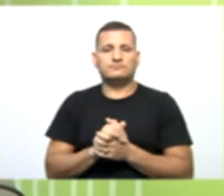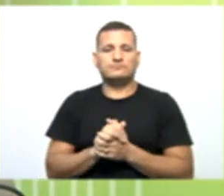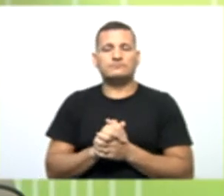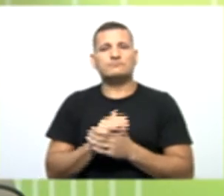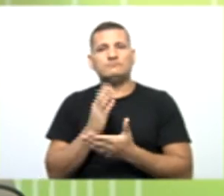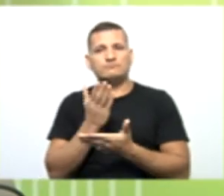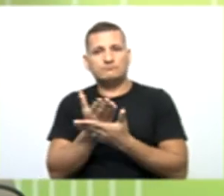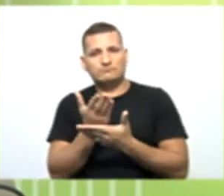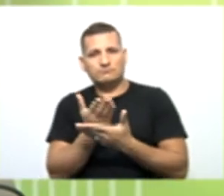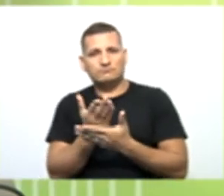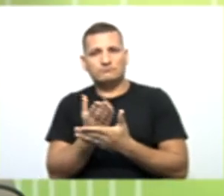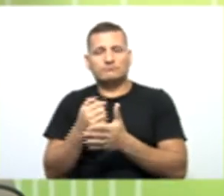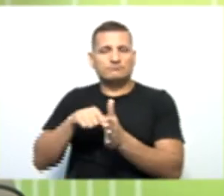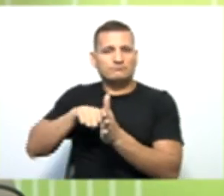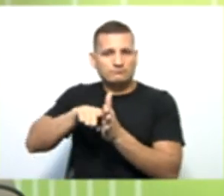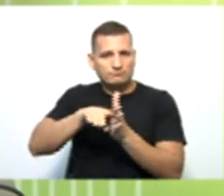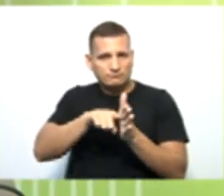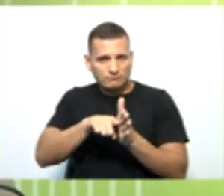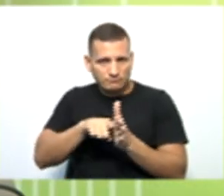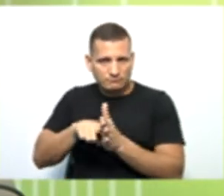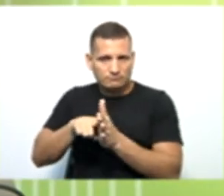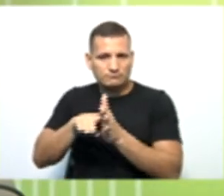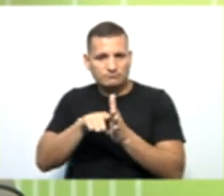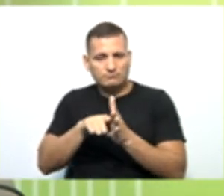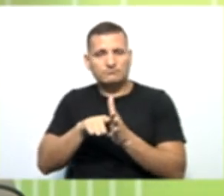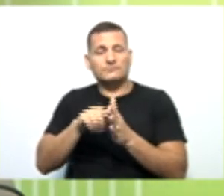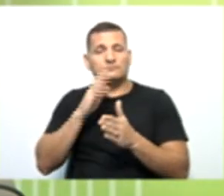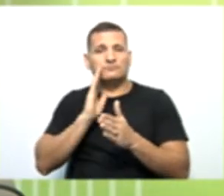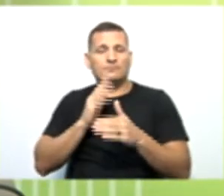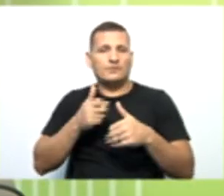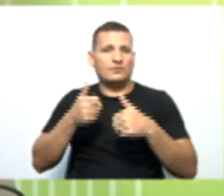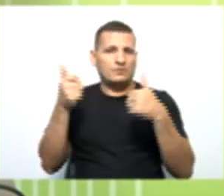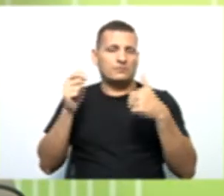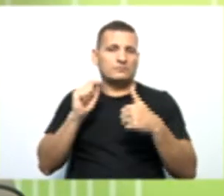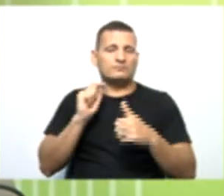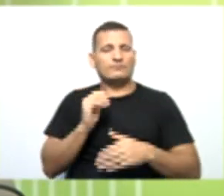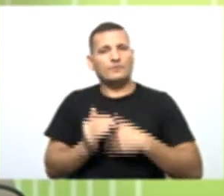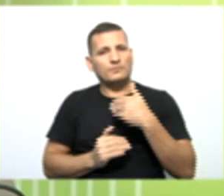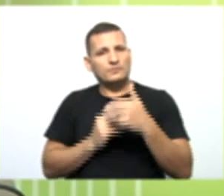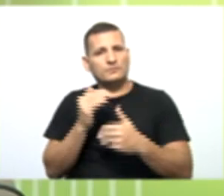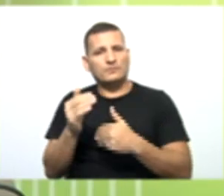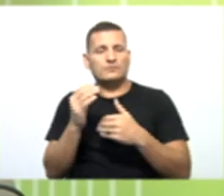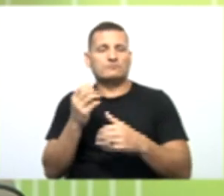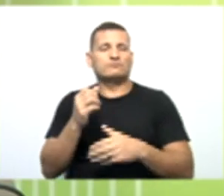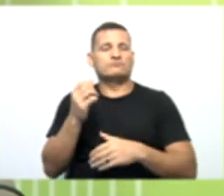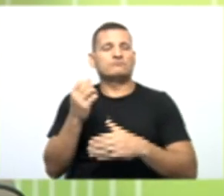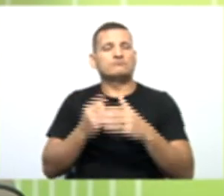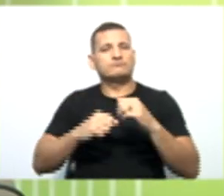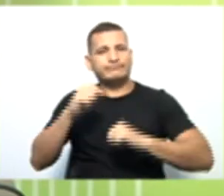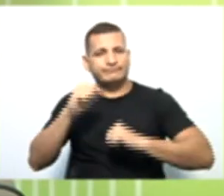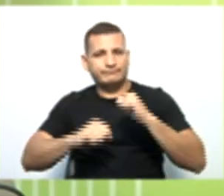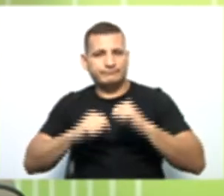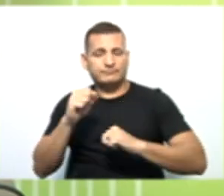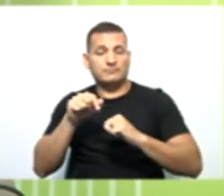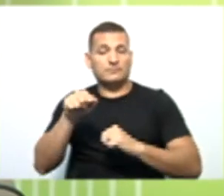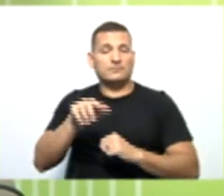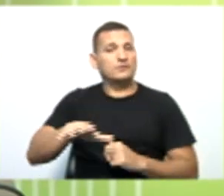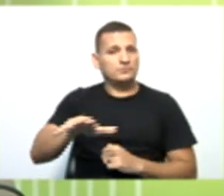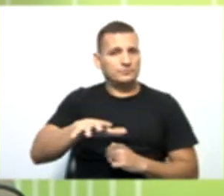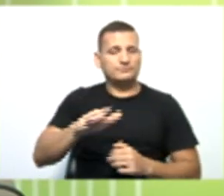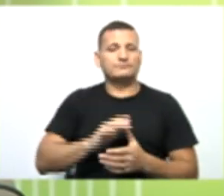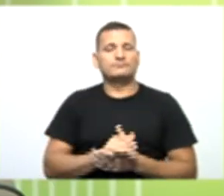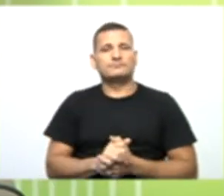nos estudos, na pesquisa e no melhoramento dos processos de produção daquela